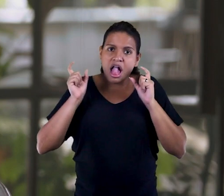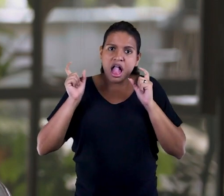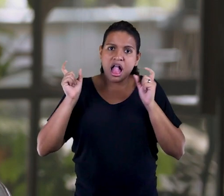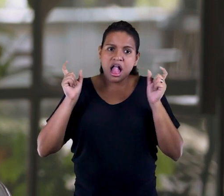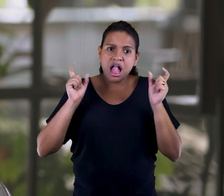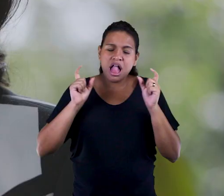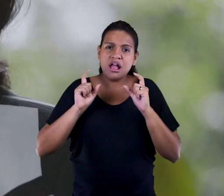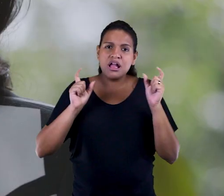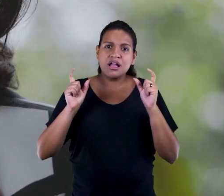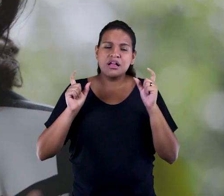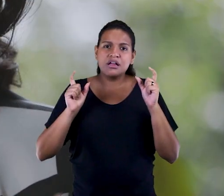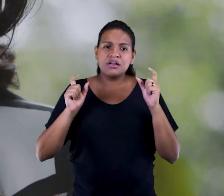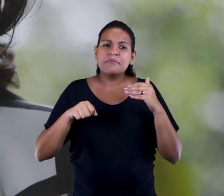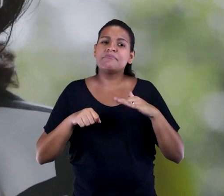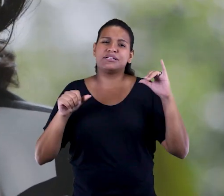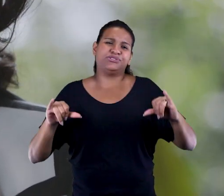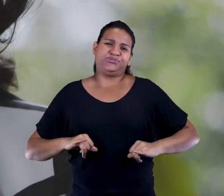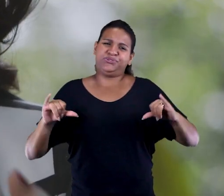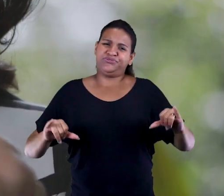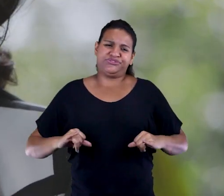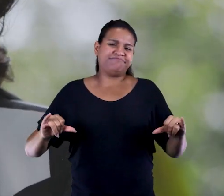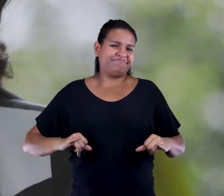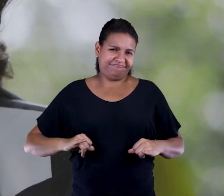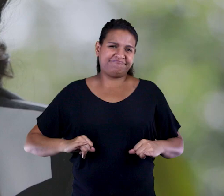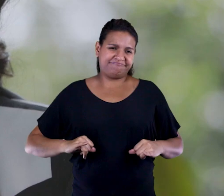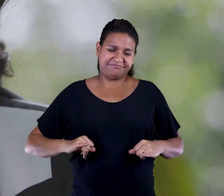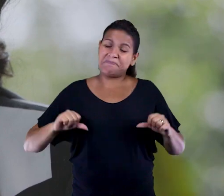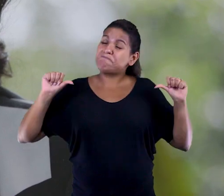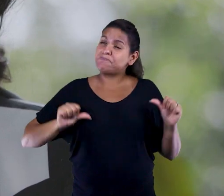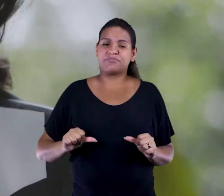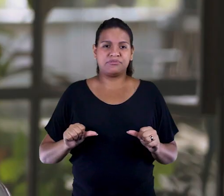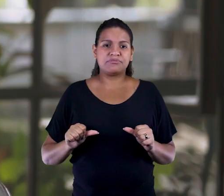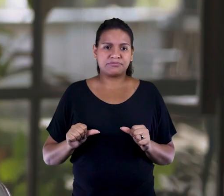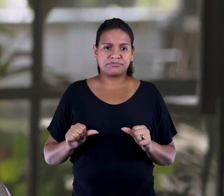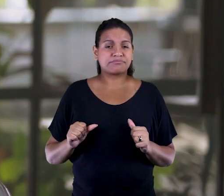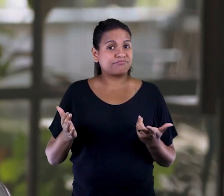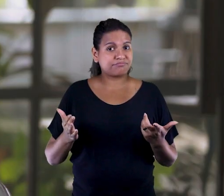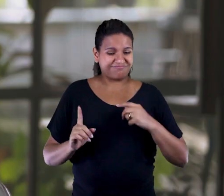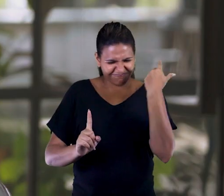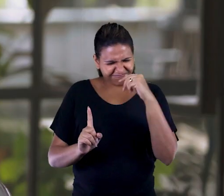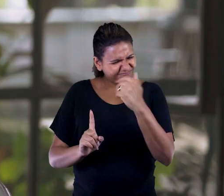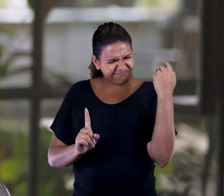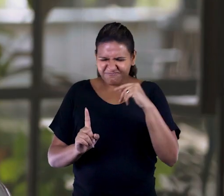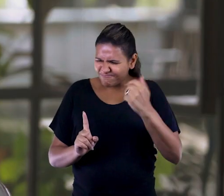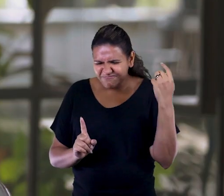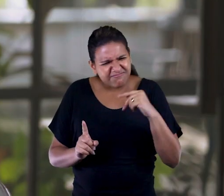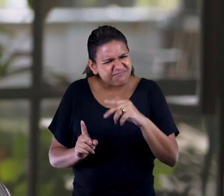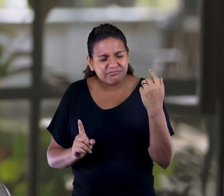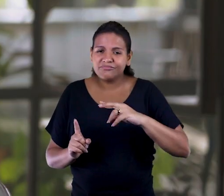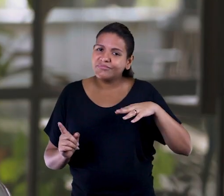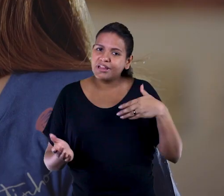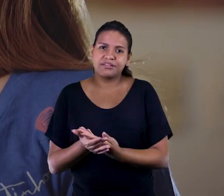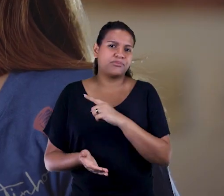Então ele sentia com mais veemência o sofrimento a que ele era submetido. Então esses animais, eles foram torturados até